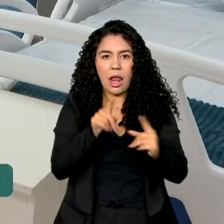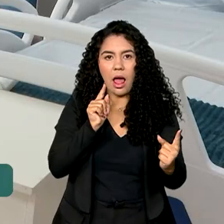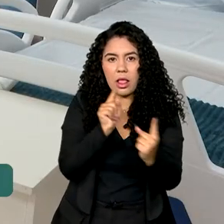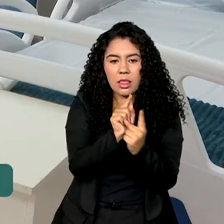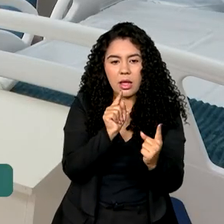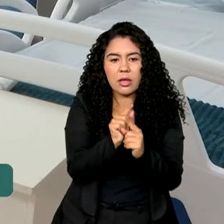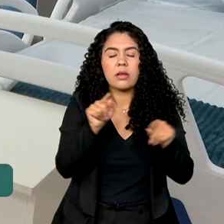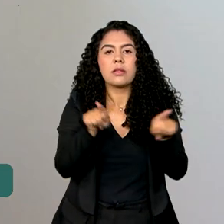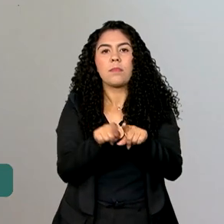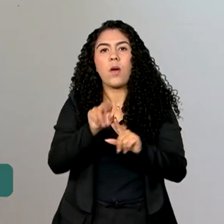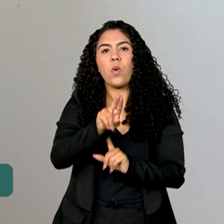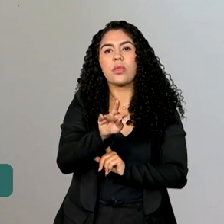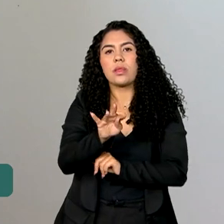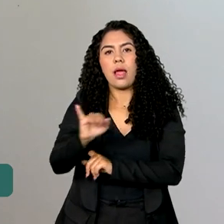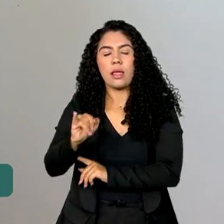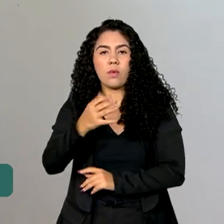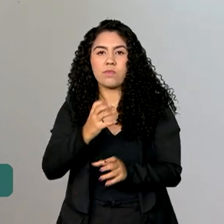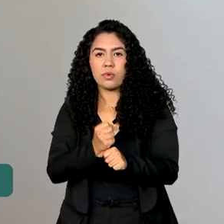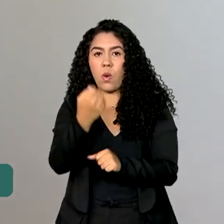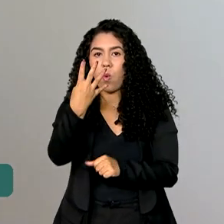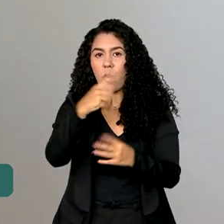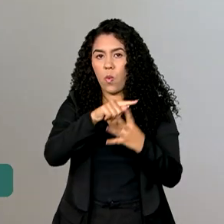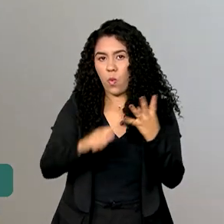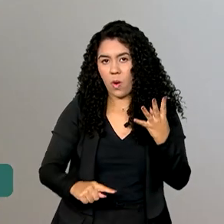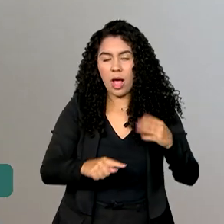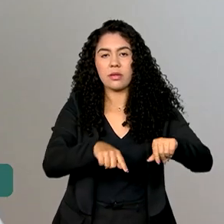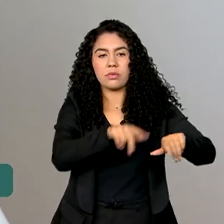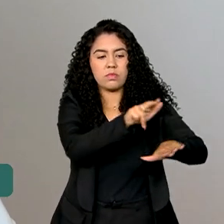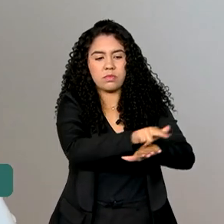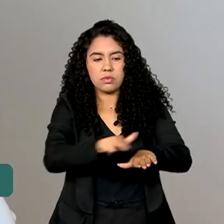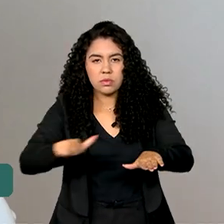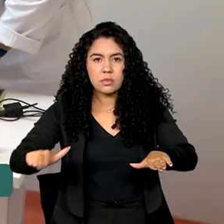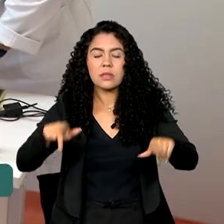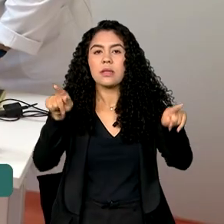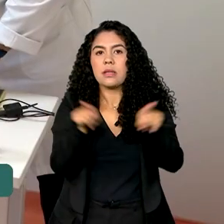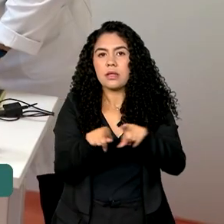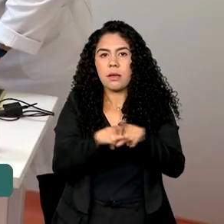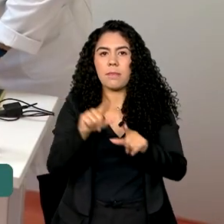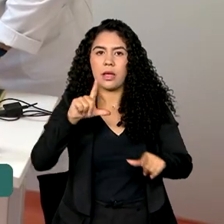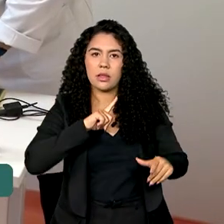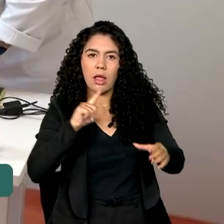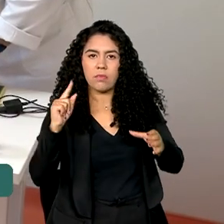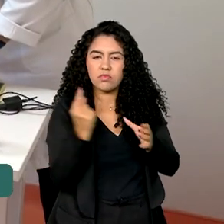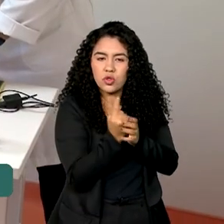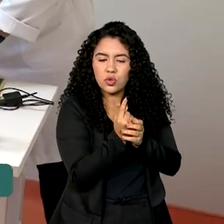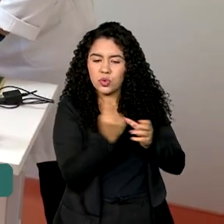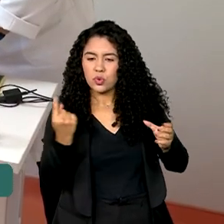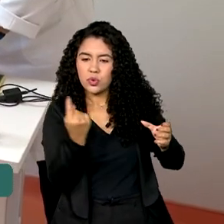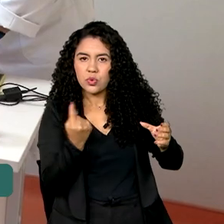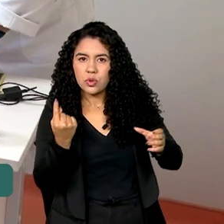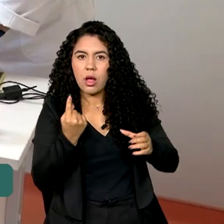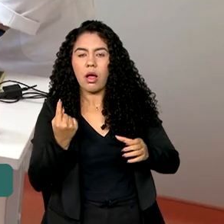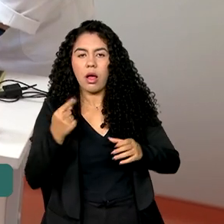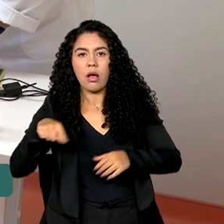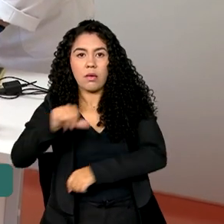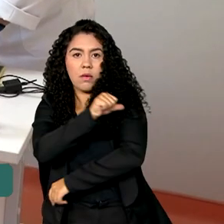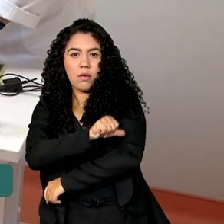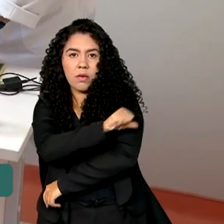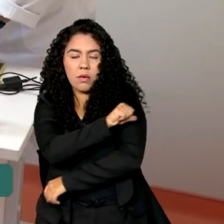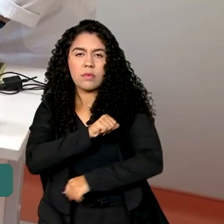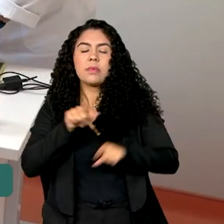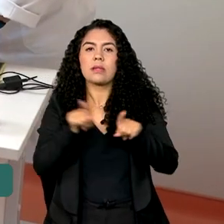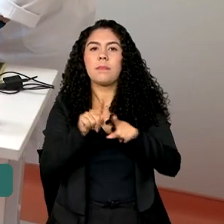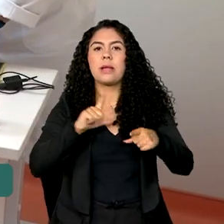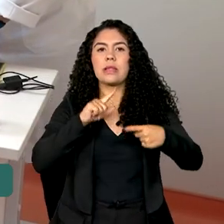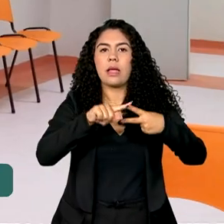4 leitos, 3 salas vermelhas e enfermaria de isolamento. Também terá 2 centros